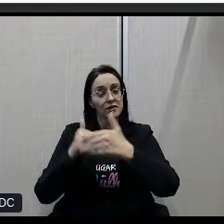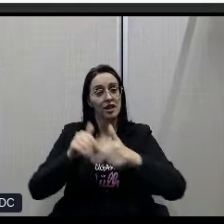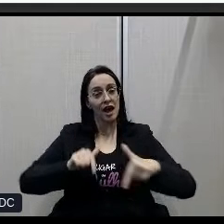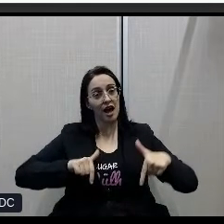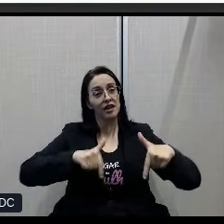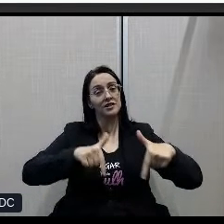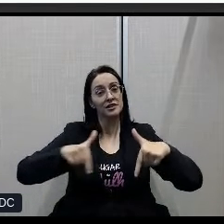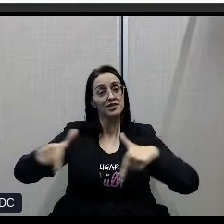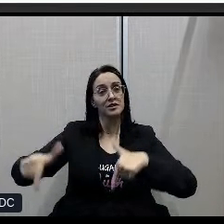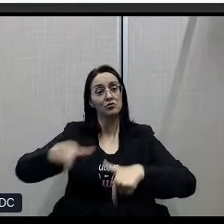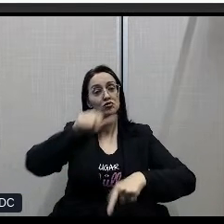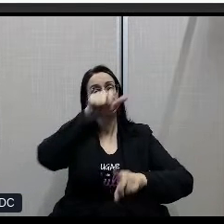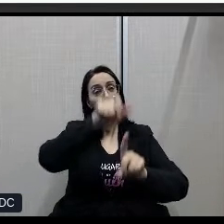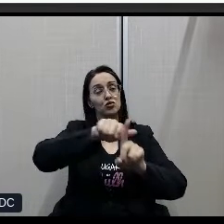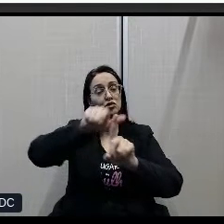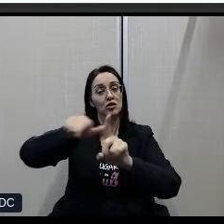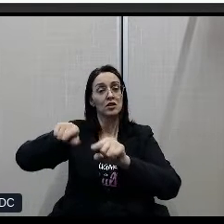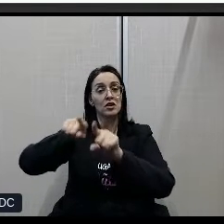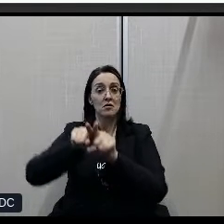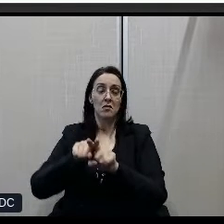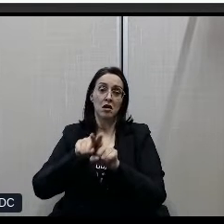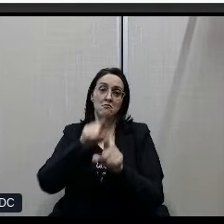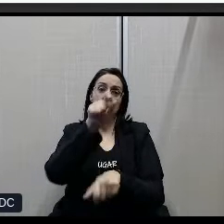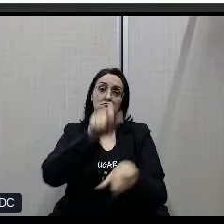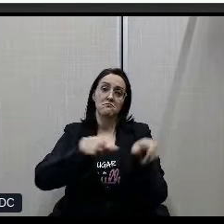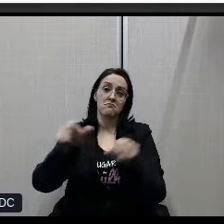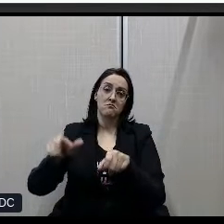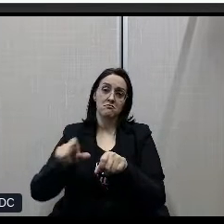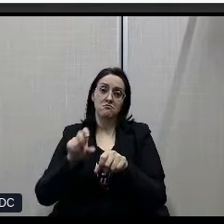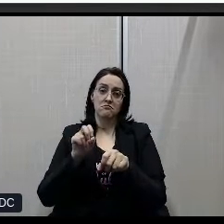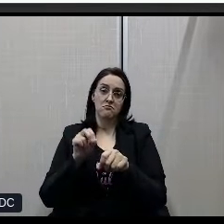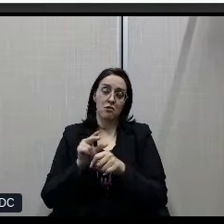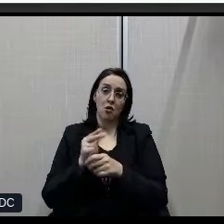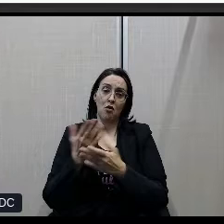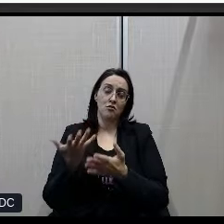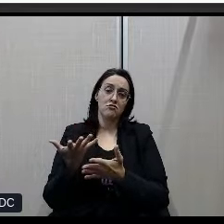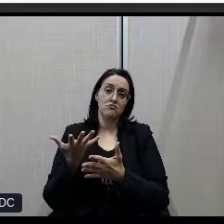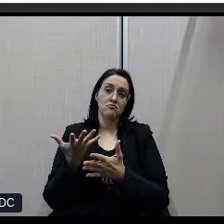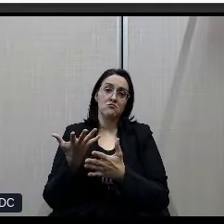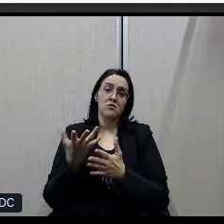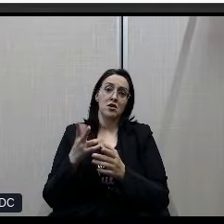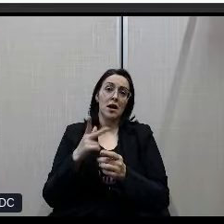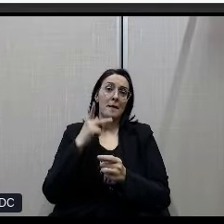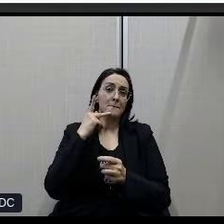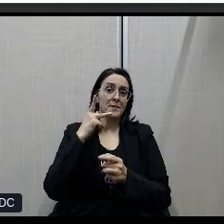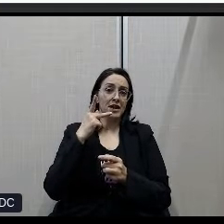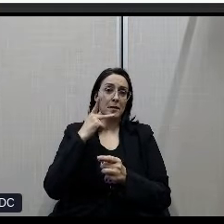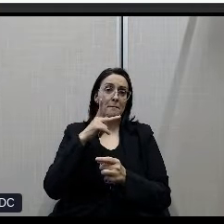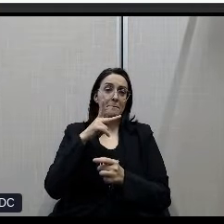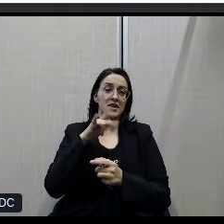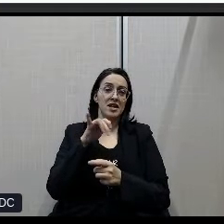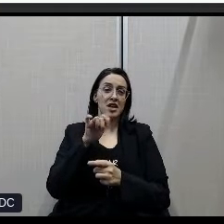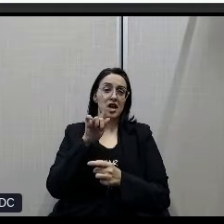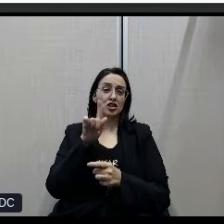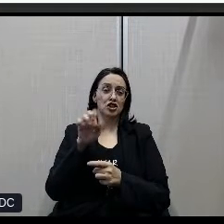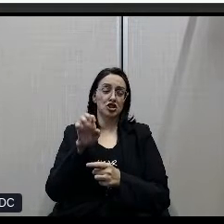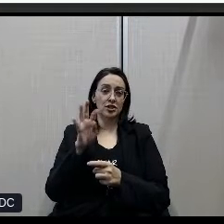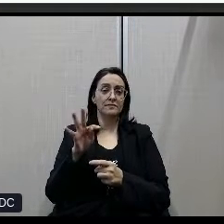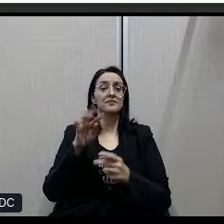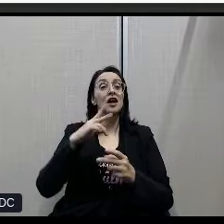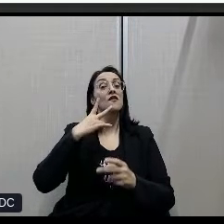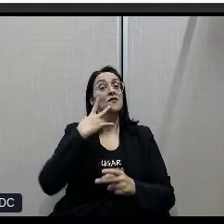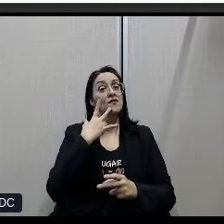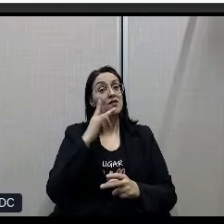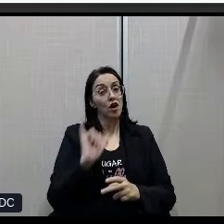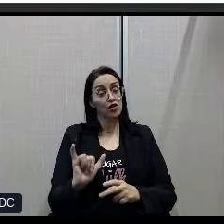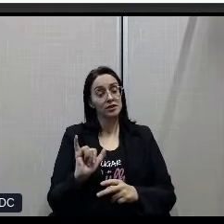do sujeito por um intermédio. Por exemplo, Piaget falava muito disso,